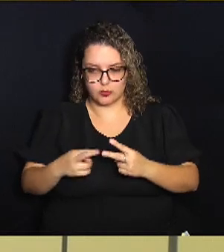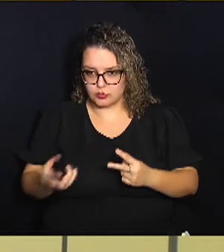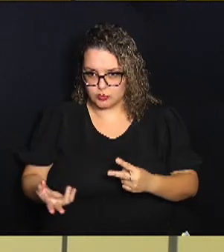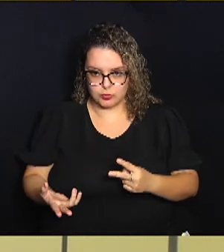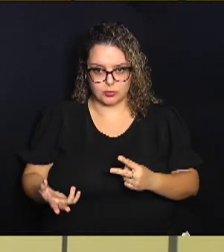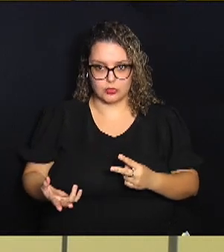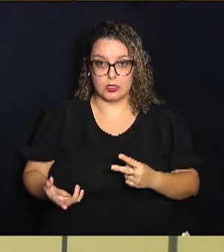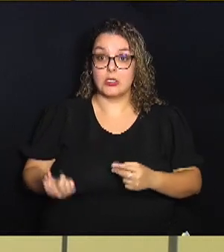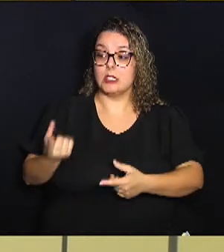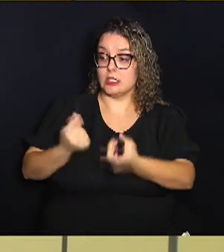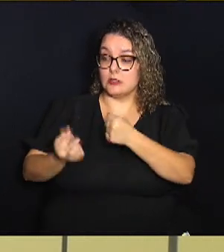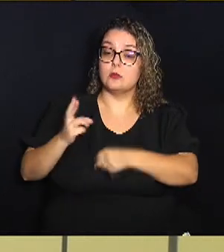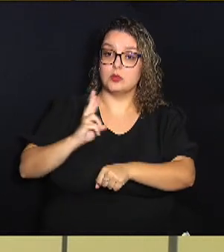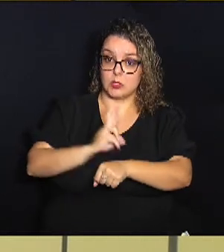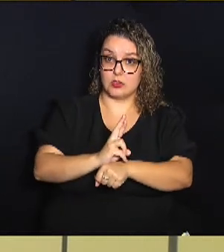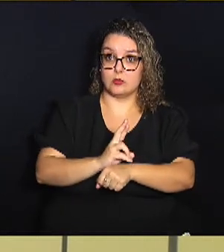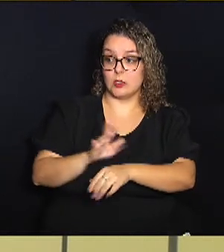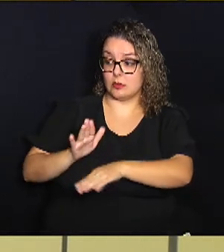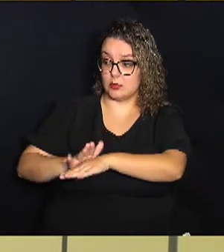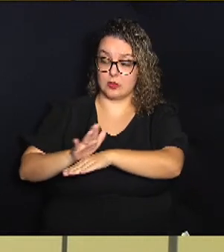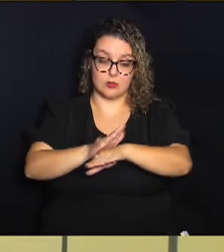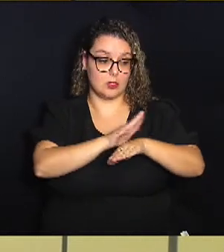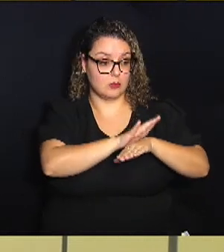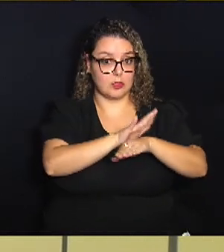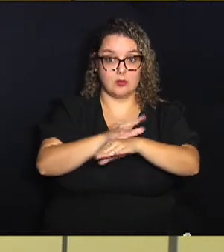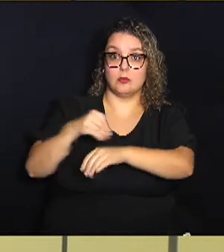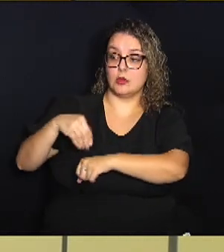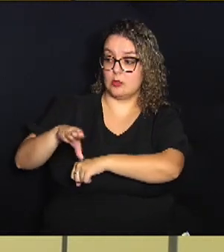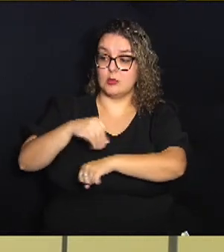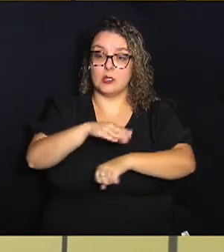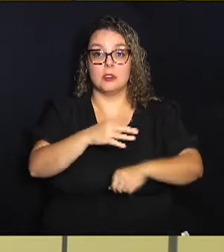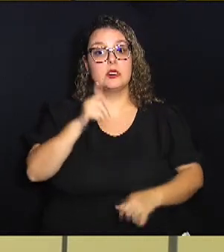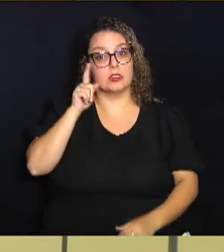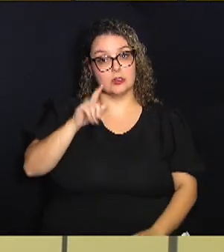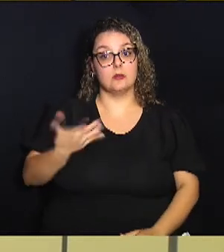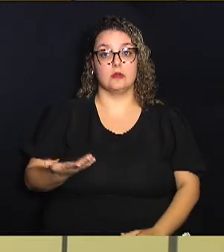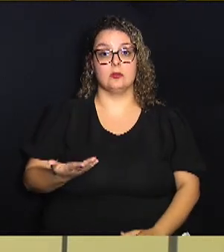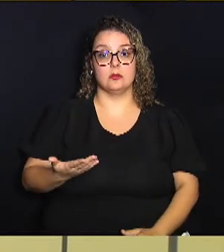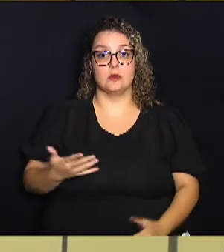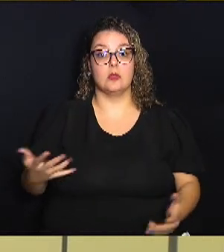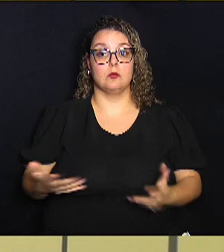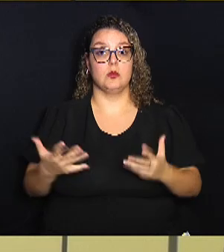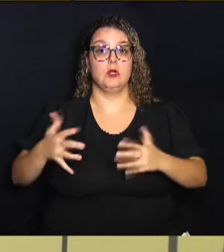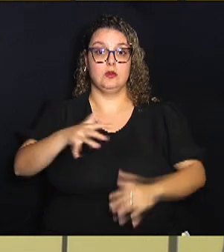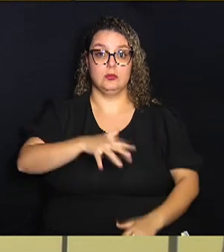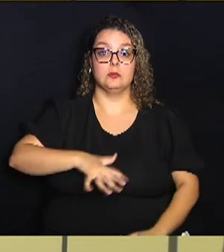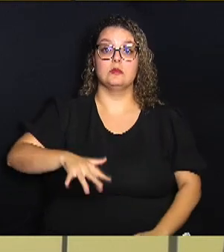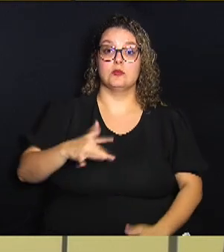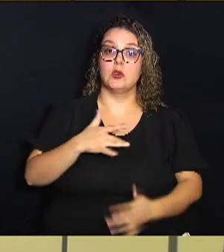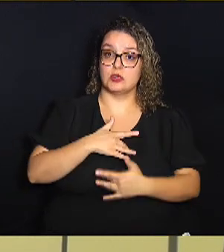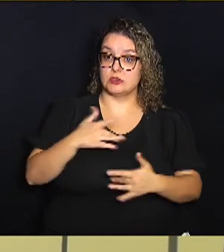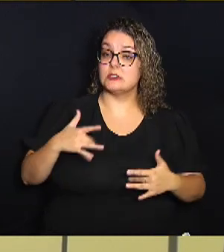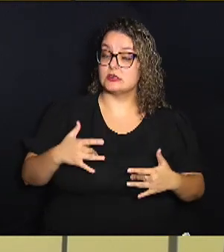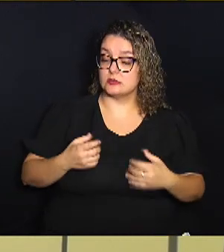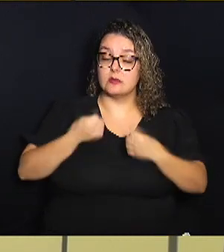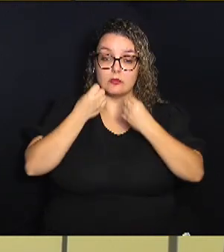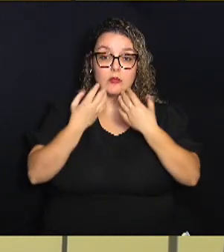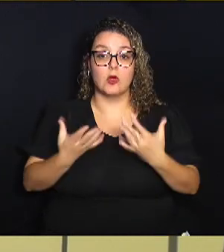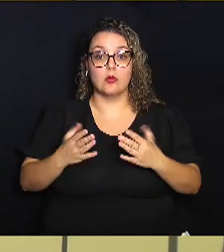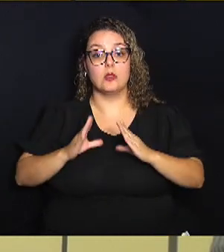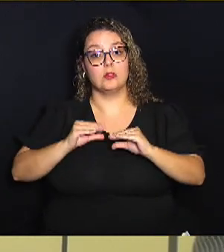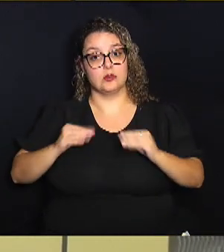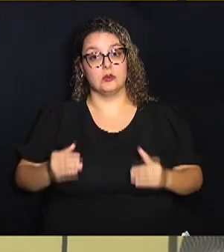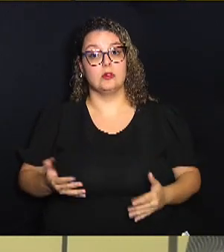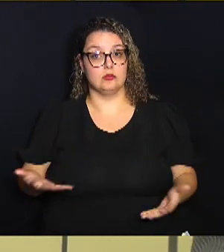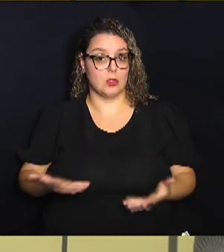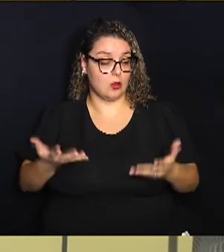Recursos financeiros uma para as outras como indicação. Então a gente consegue promover um ambiente bem saudável ali e um ambiente promissor